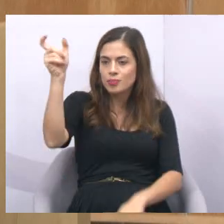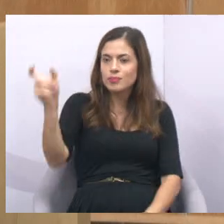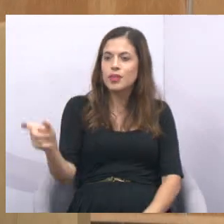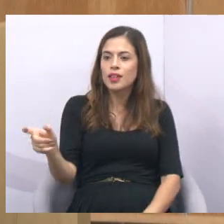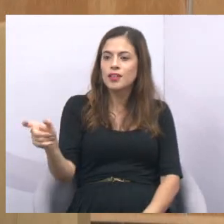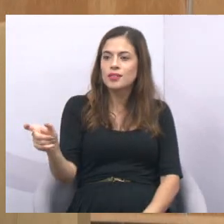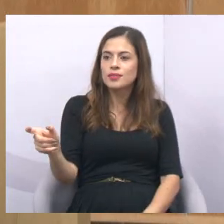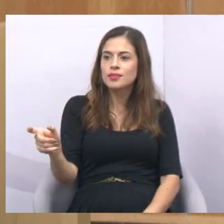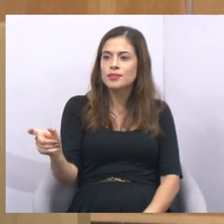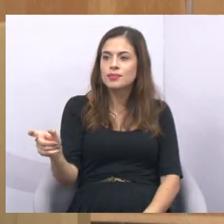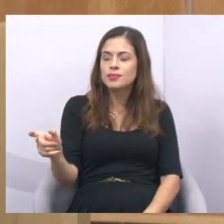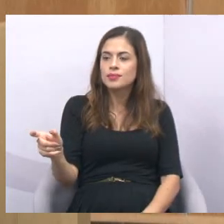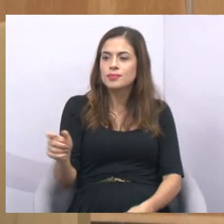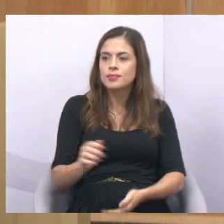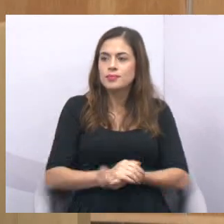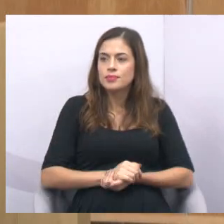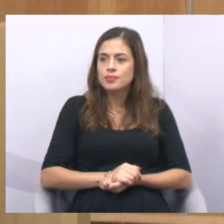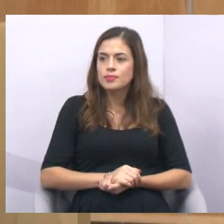pelo Edivar.